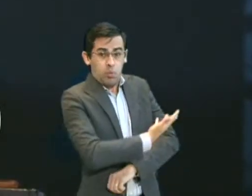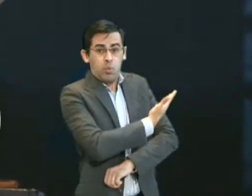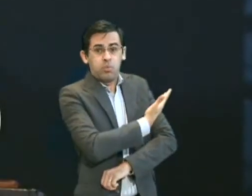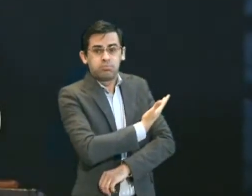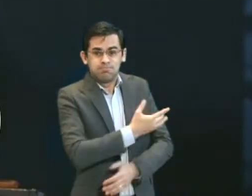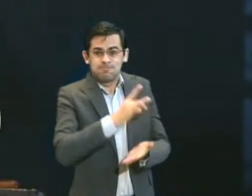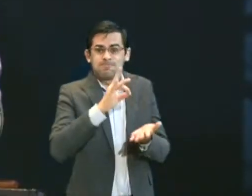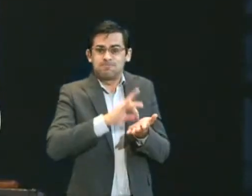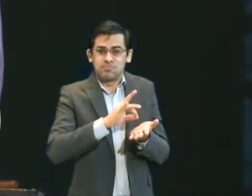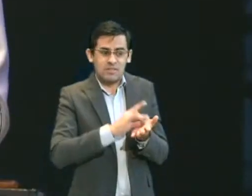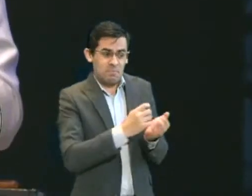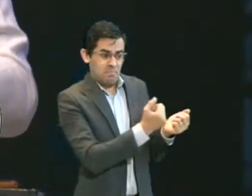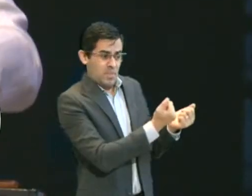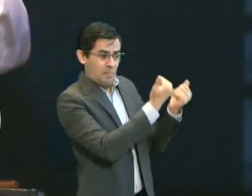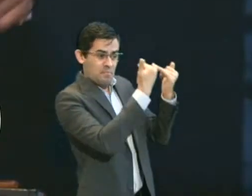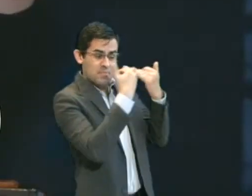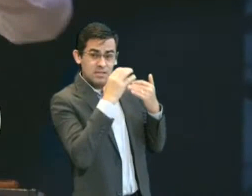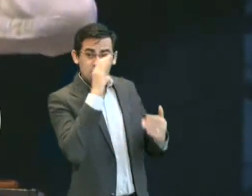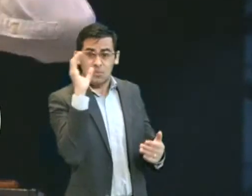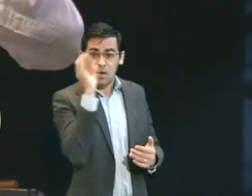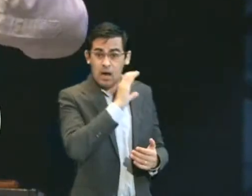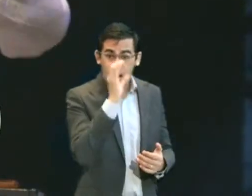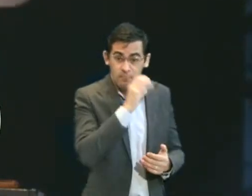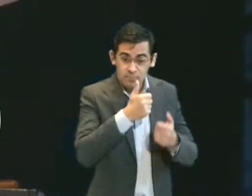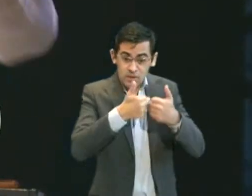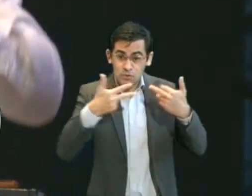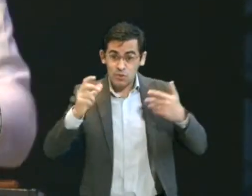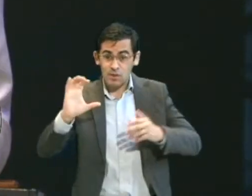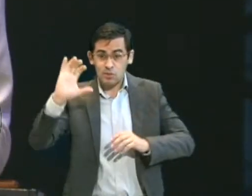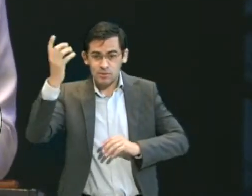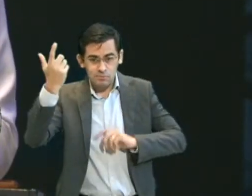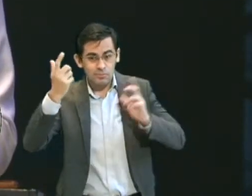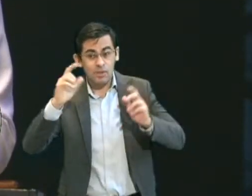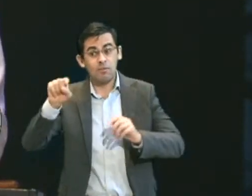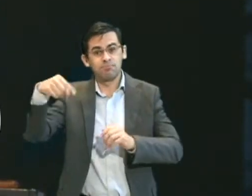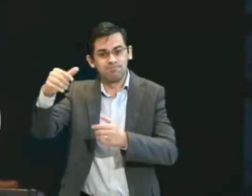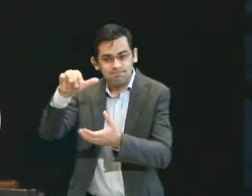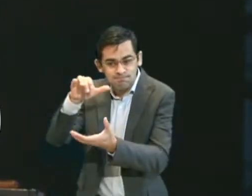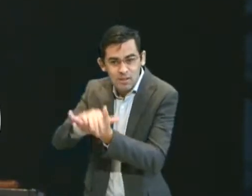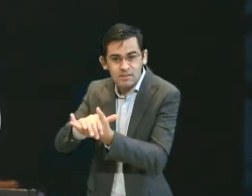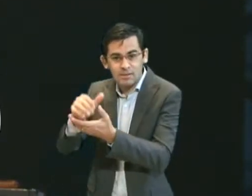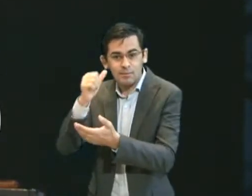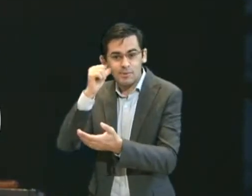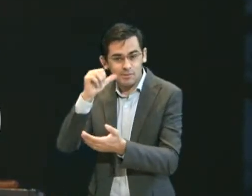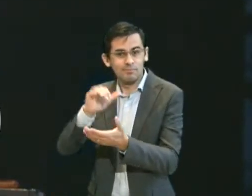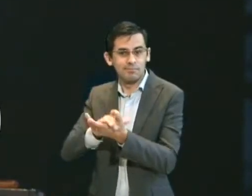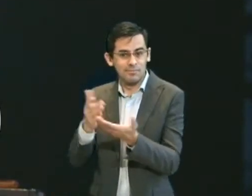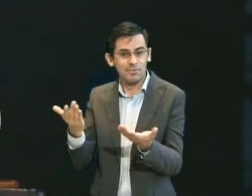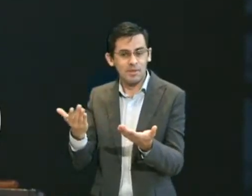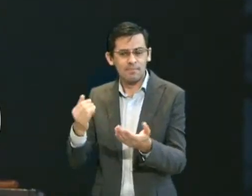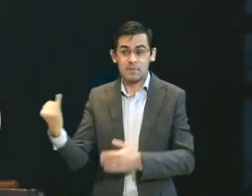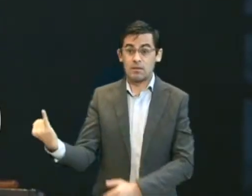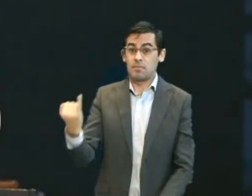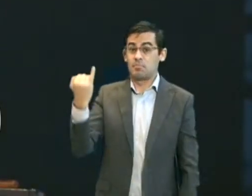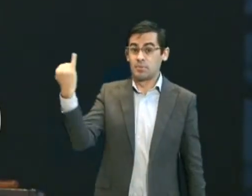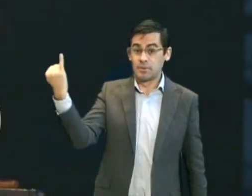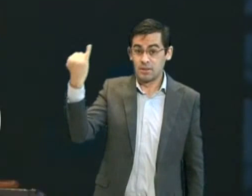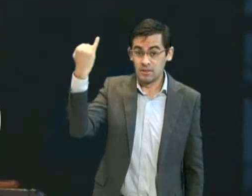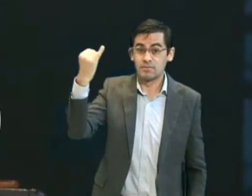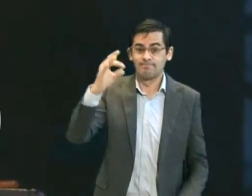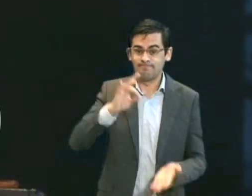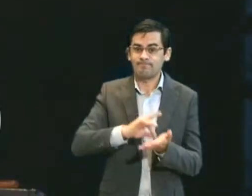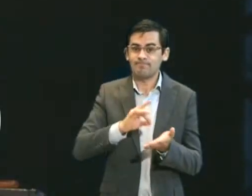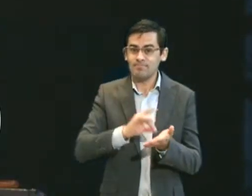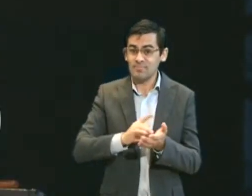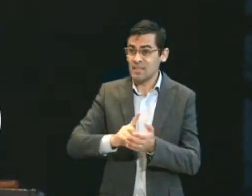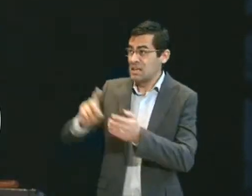palavra, essa bênção, tão rapidamente as coisas foram fluindo e nós casamos. Como é importante a